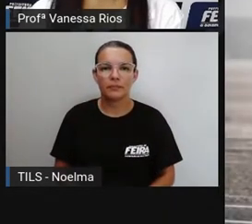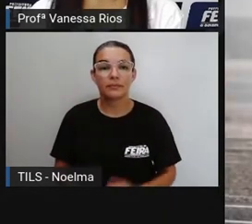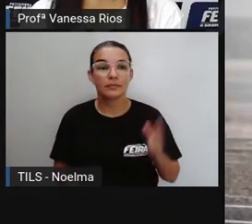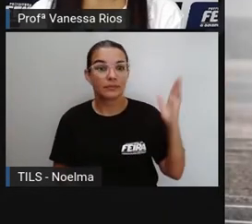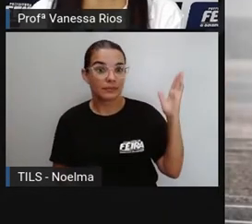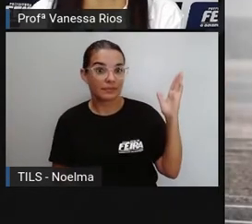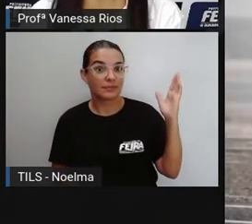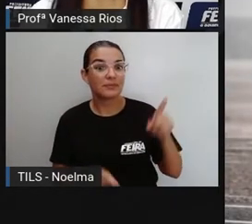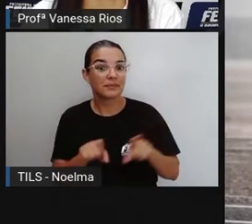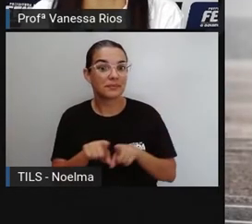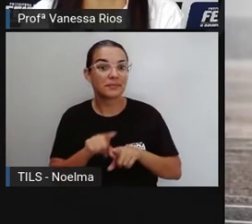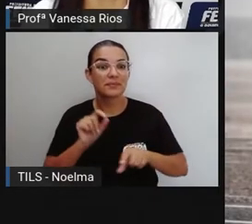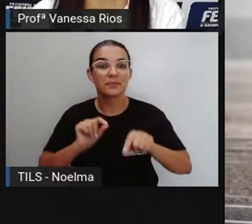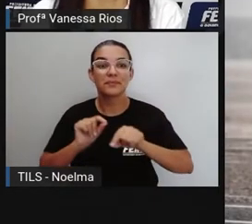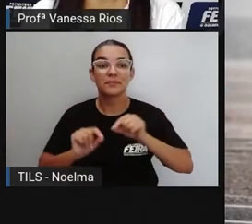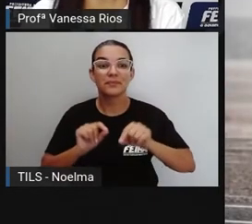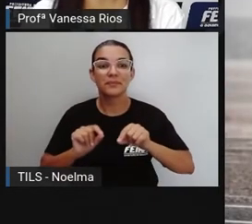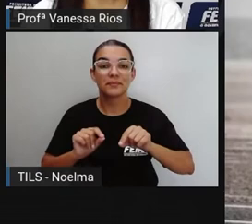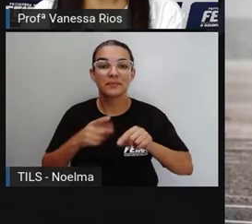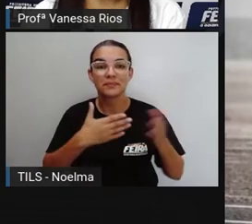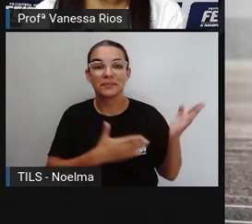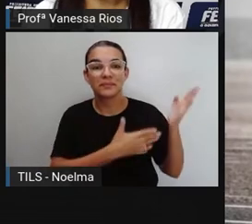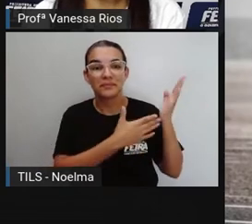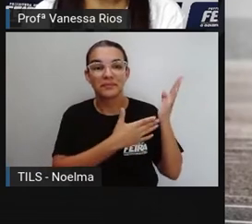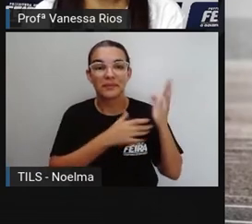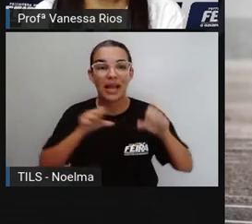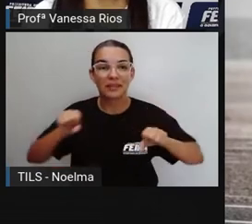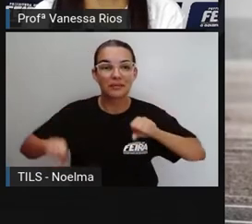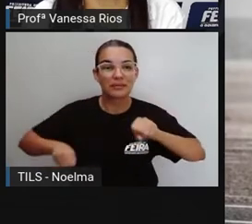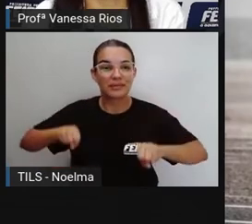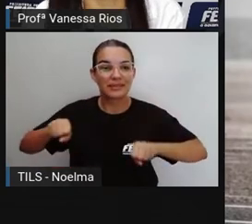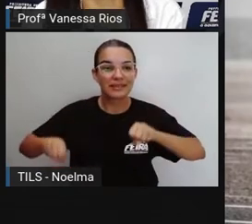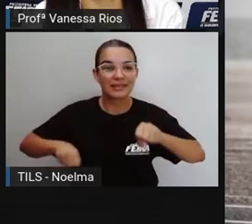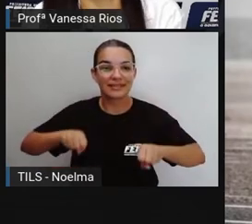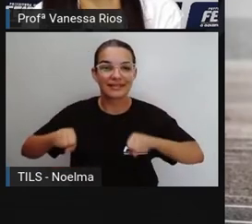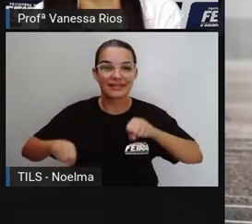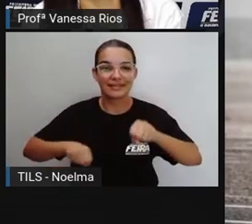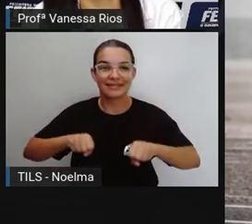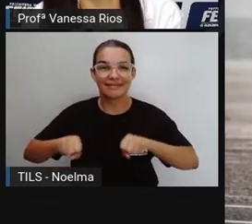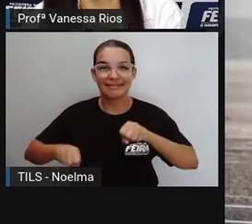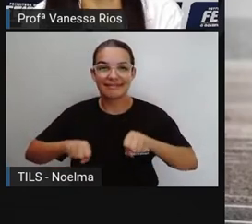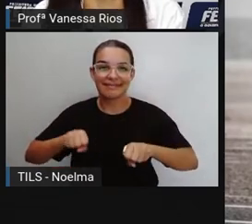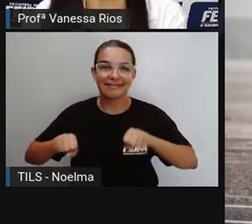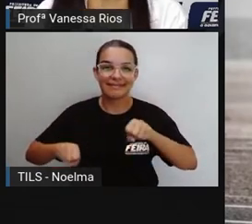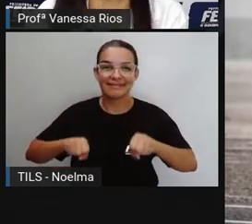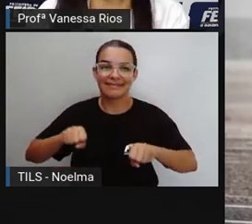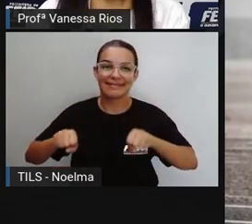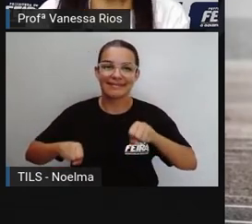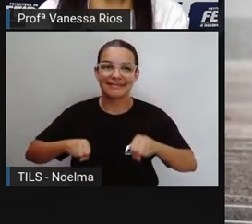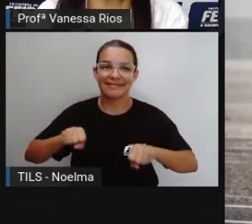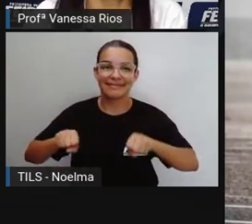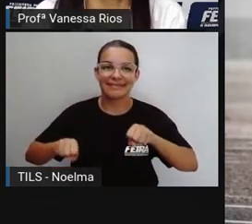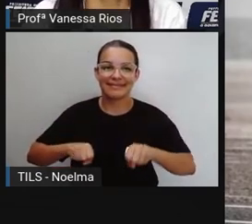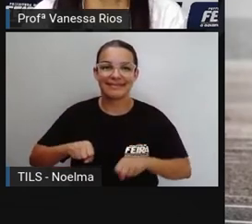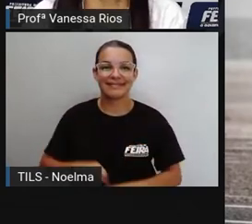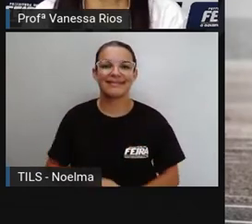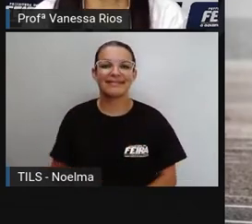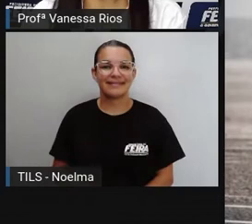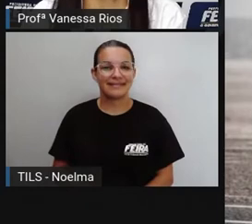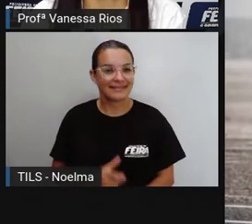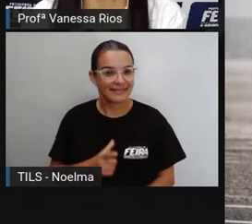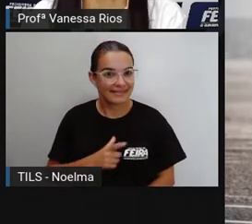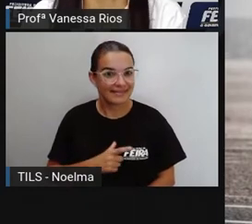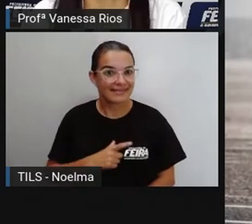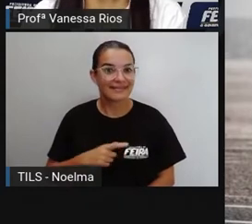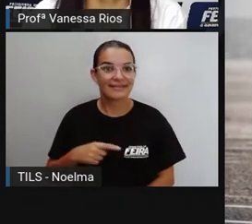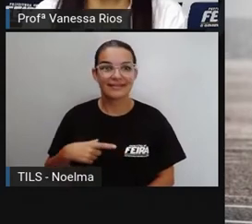A Pró trouxe aí também essa outra atividade, né? Esse outro exercício físico que é o ciclismo. Que tem sido